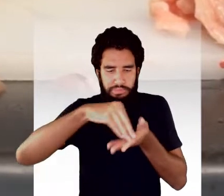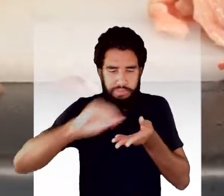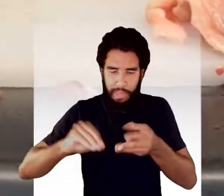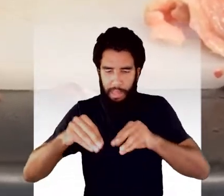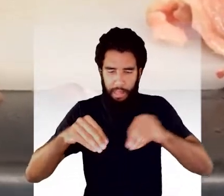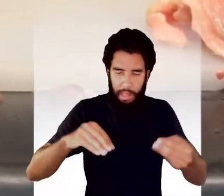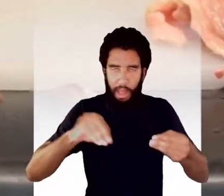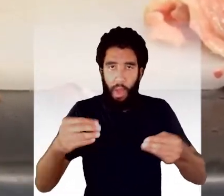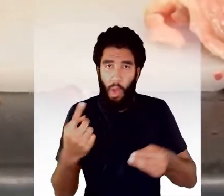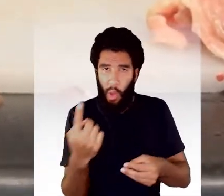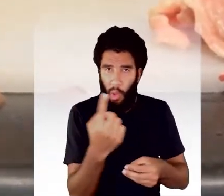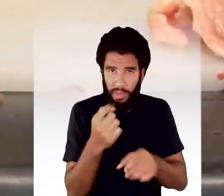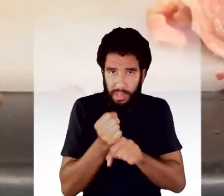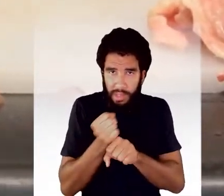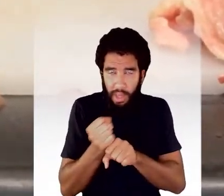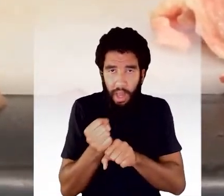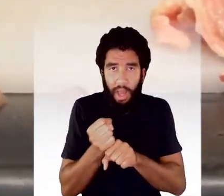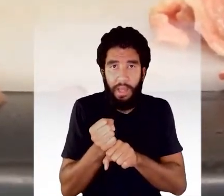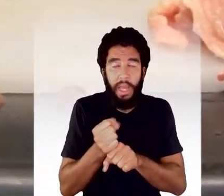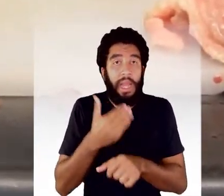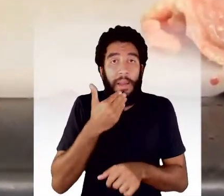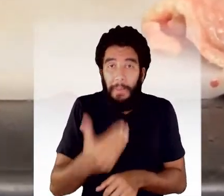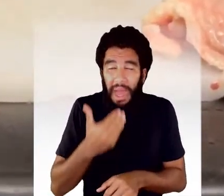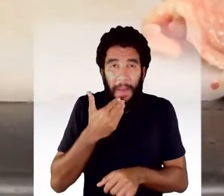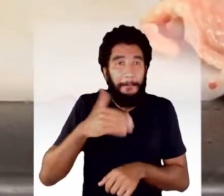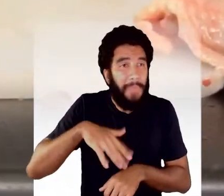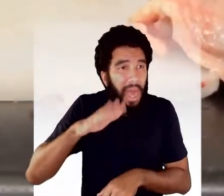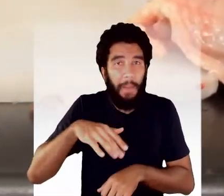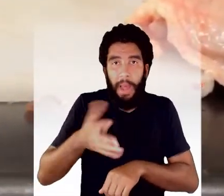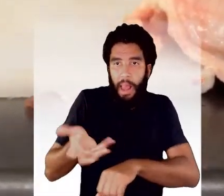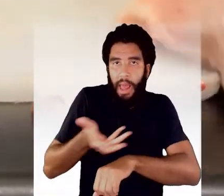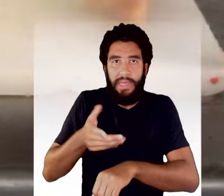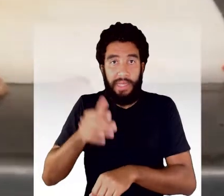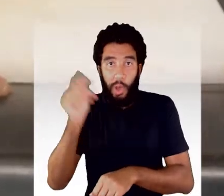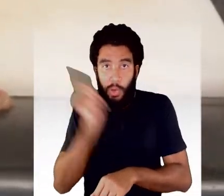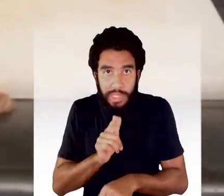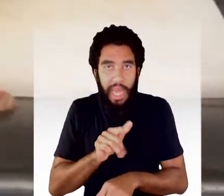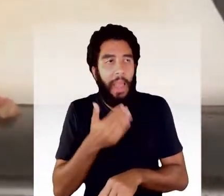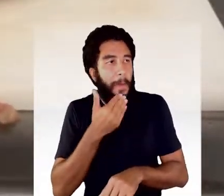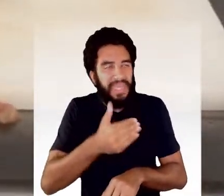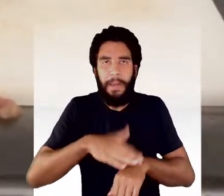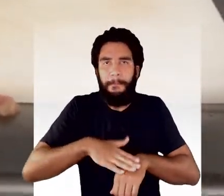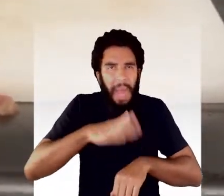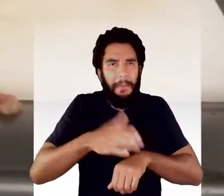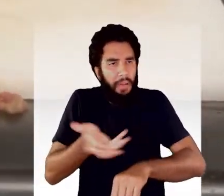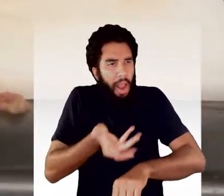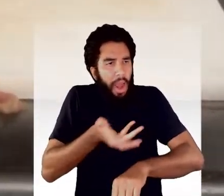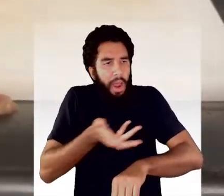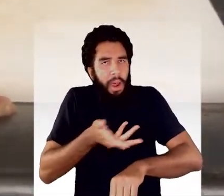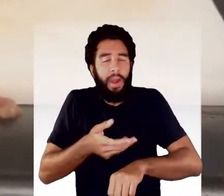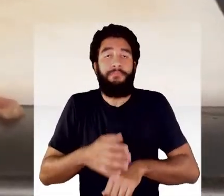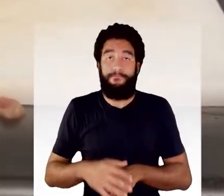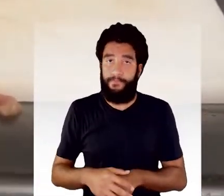lá, nesses 11 anos que passou, cada vez eles exigiam mais. Quanto mais tu dava conta, mais eles queriam que tu